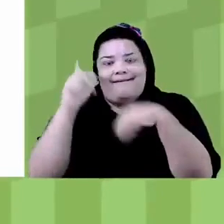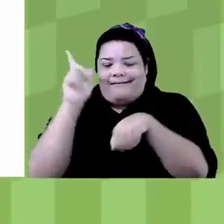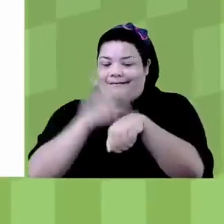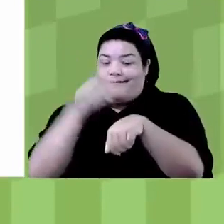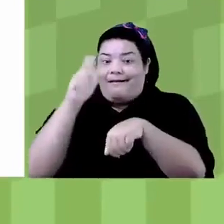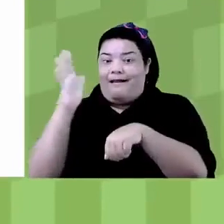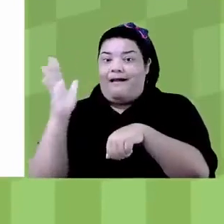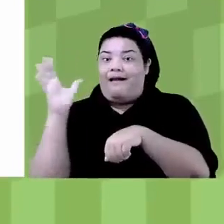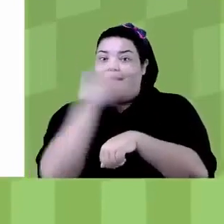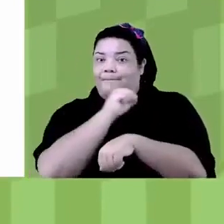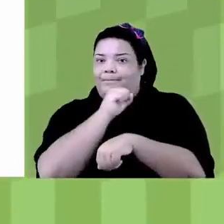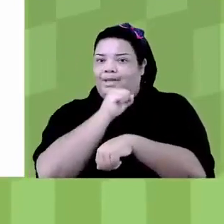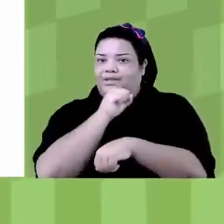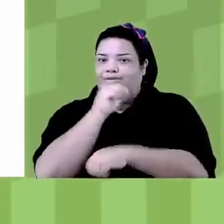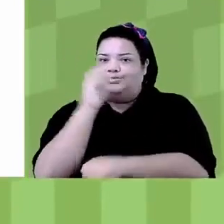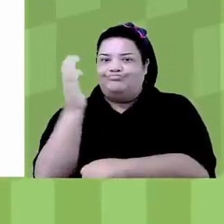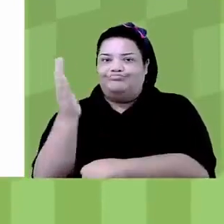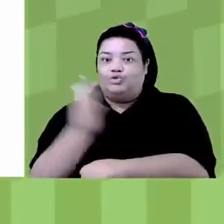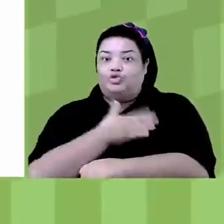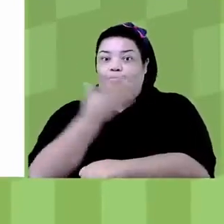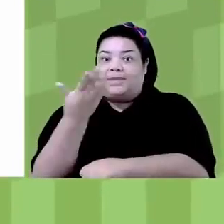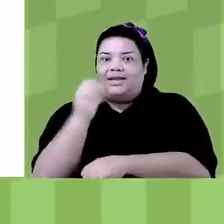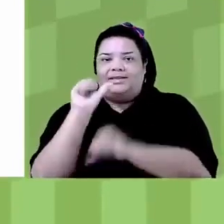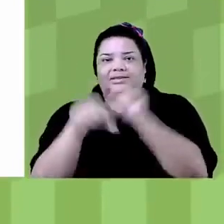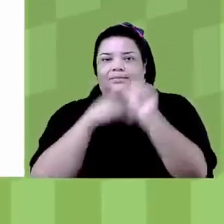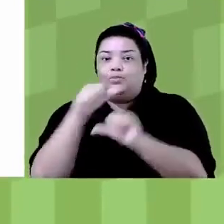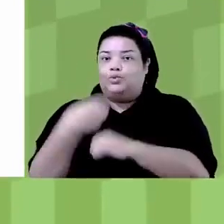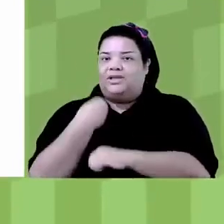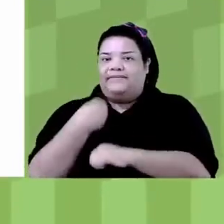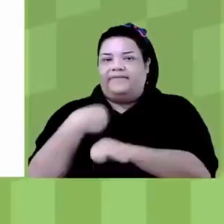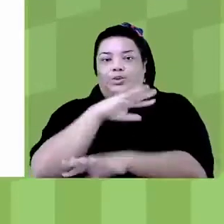vida cotidiana completamente, né? É,